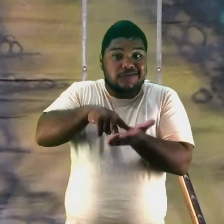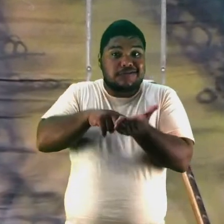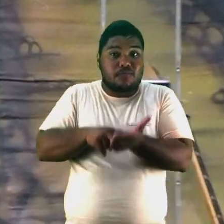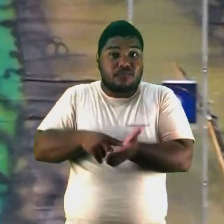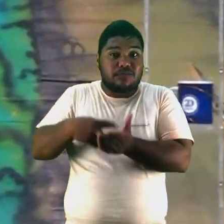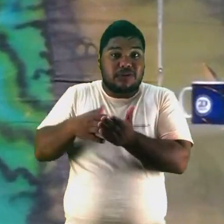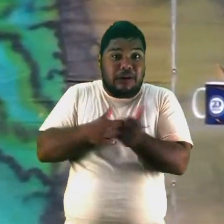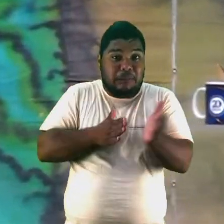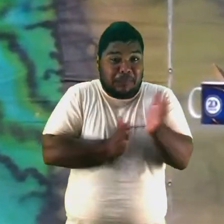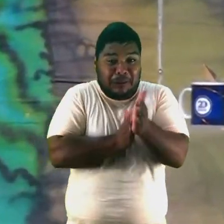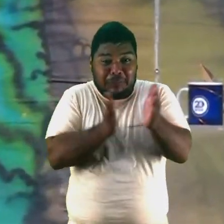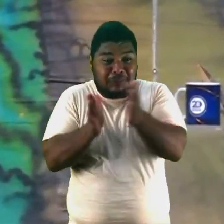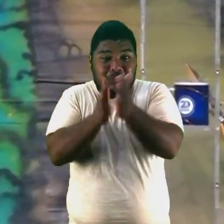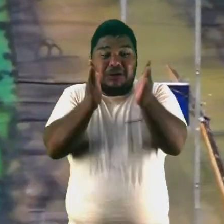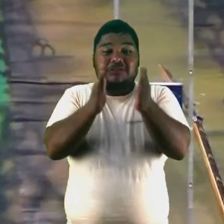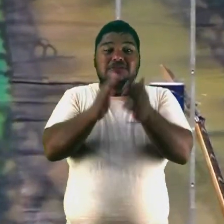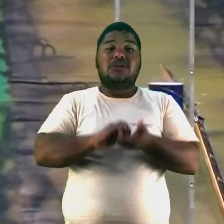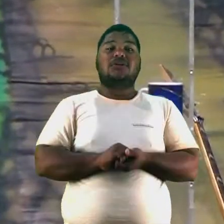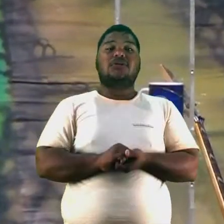isso ao pé da letra.